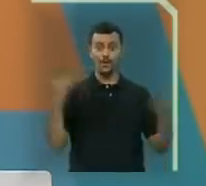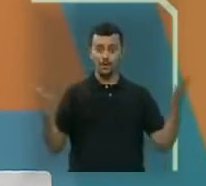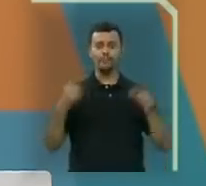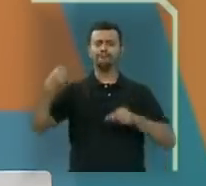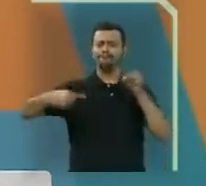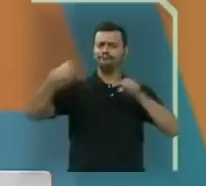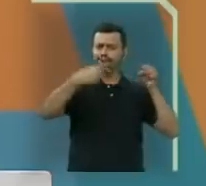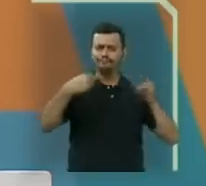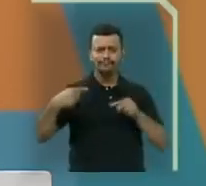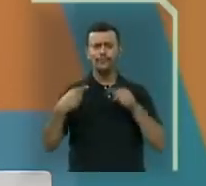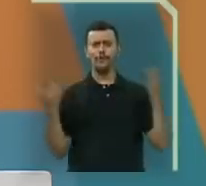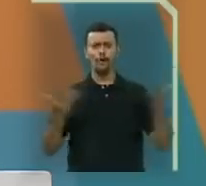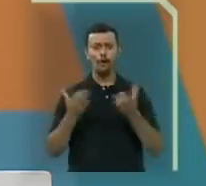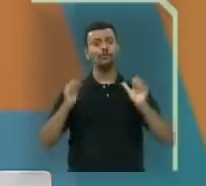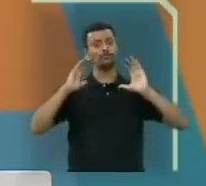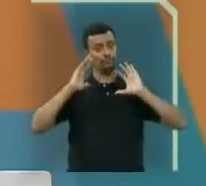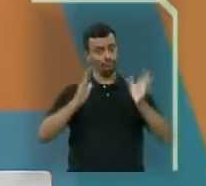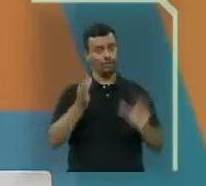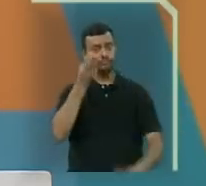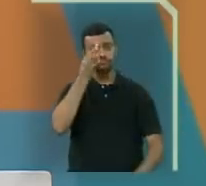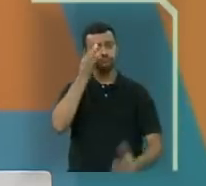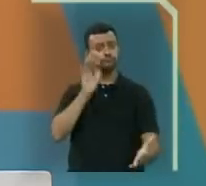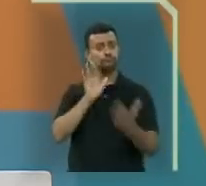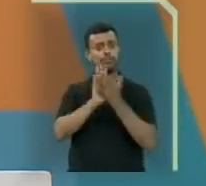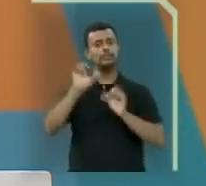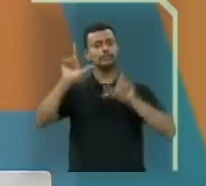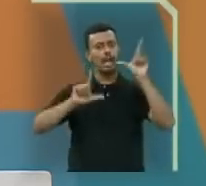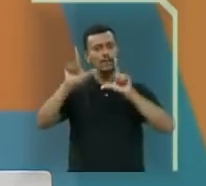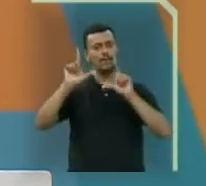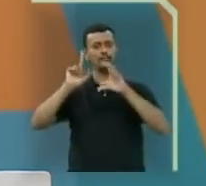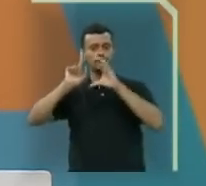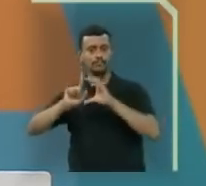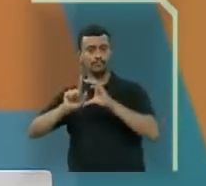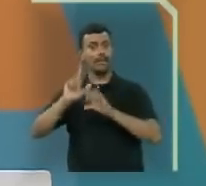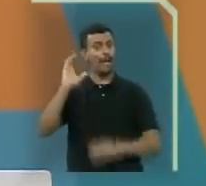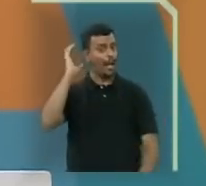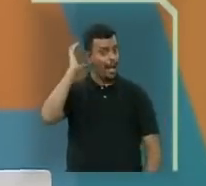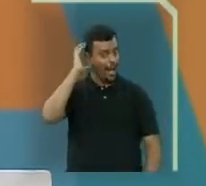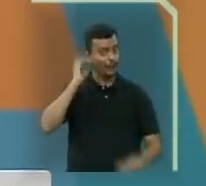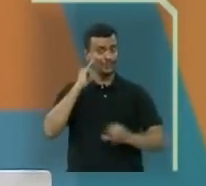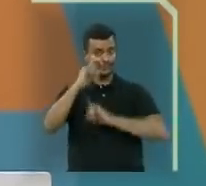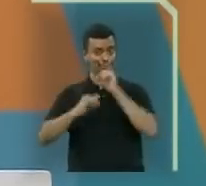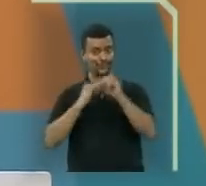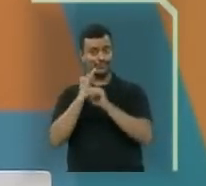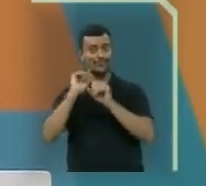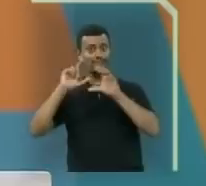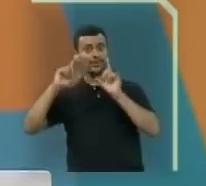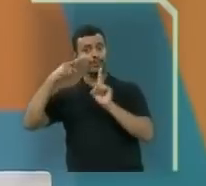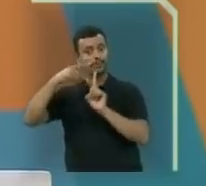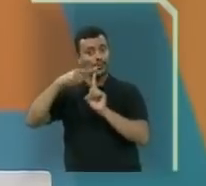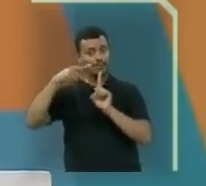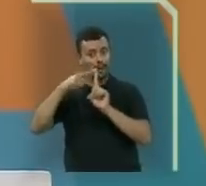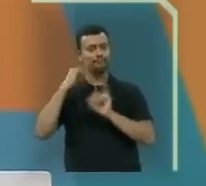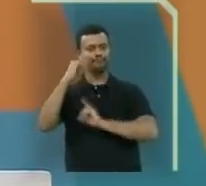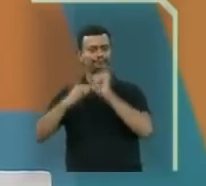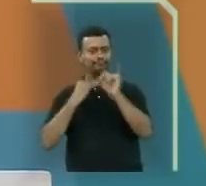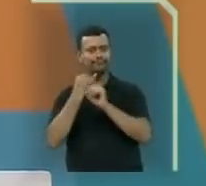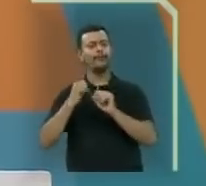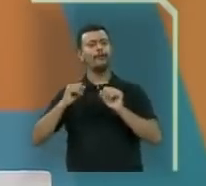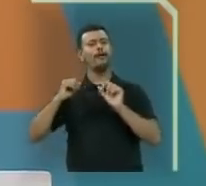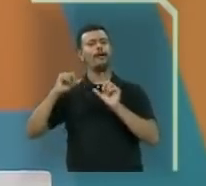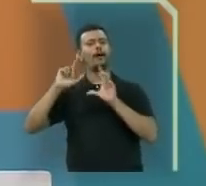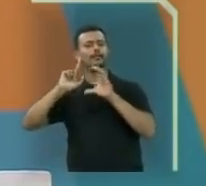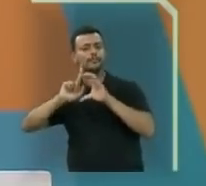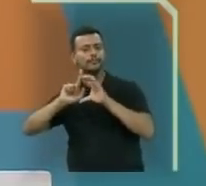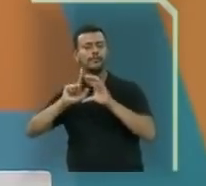sendo transmitido ao vivo pela TV Gazeta, Rádio Gazeta M, Portal da TV Gazeta, Portal do